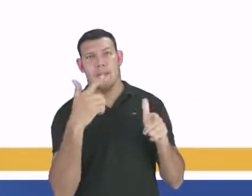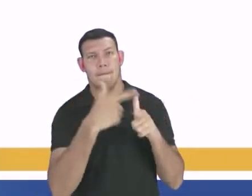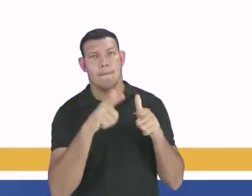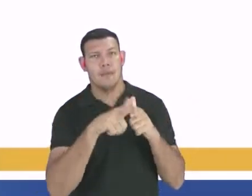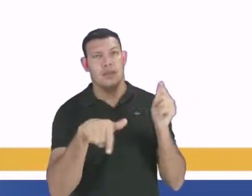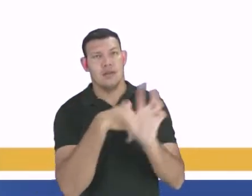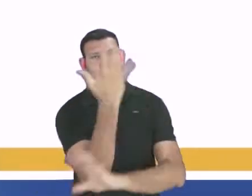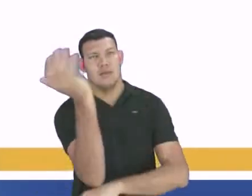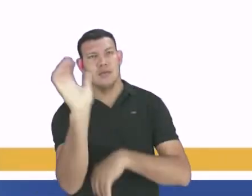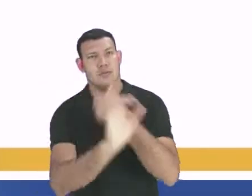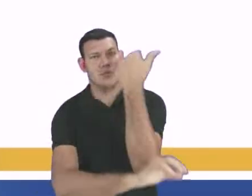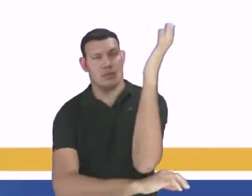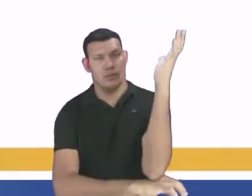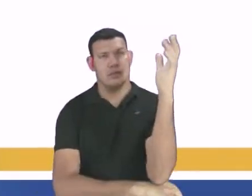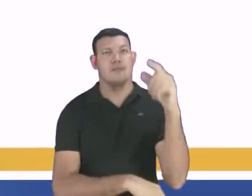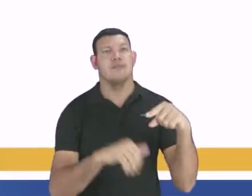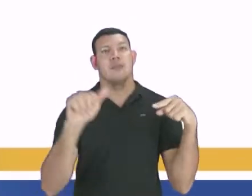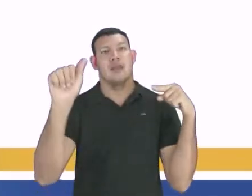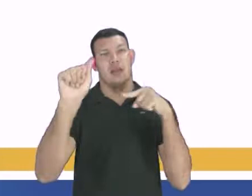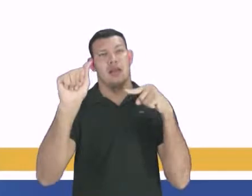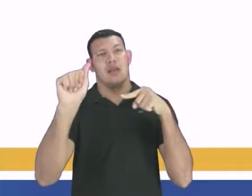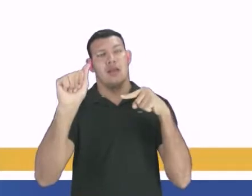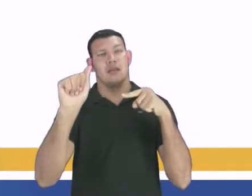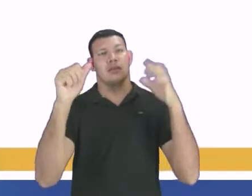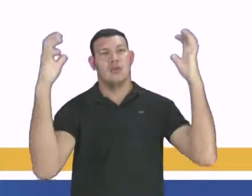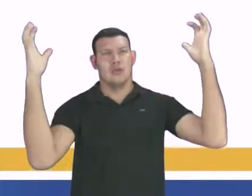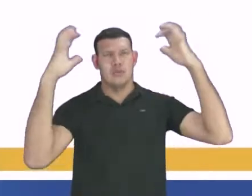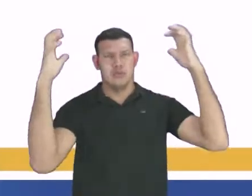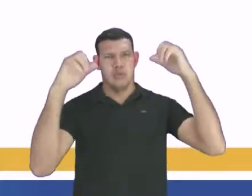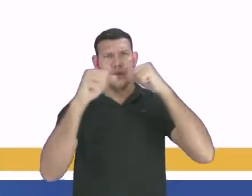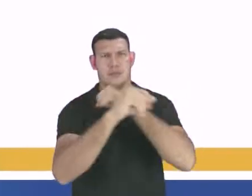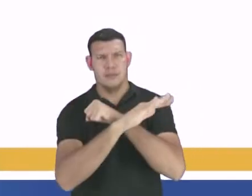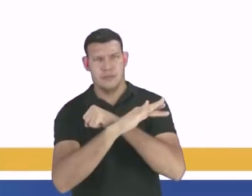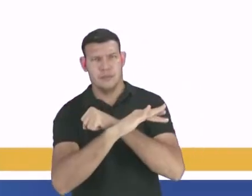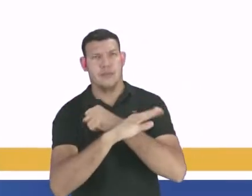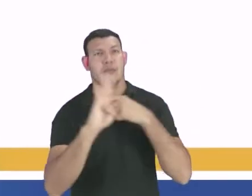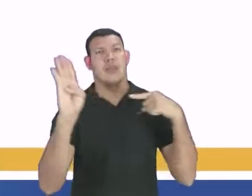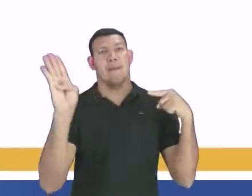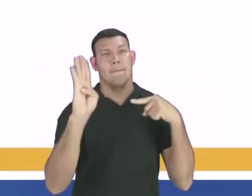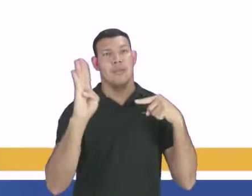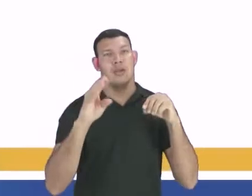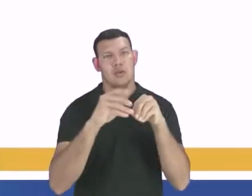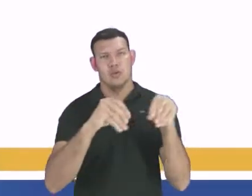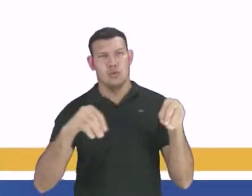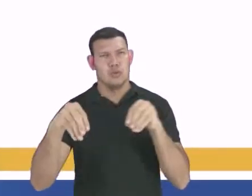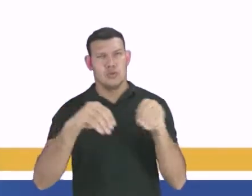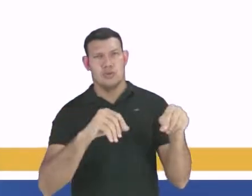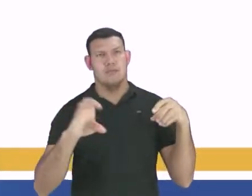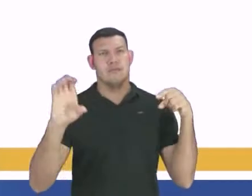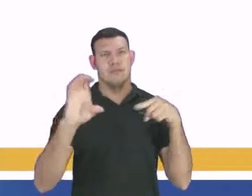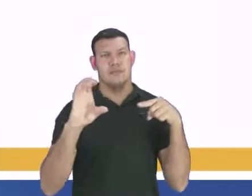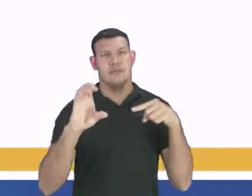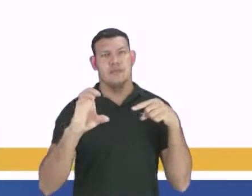erosão do solo, desertificação e mobilidade urbana, né? Qual dessas não é um problema ambiental,